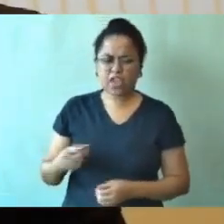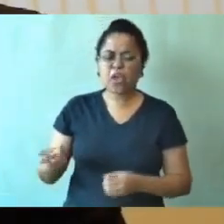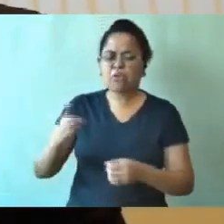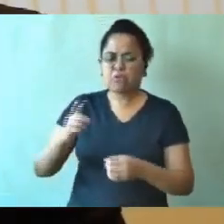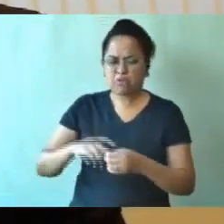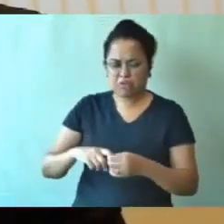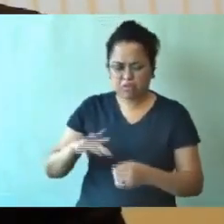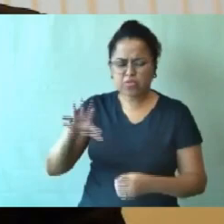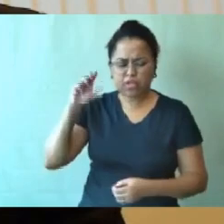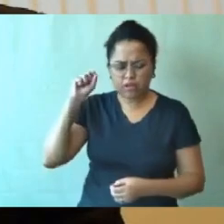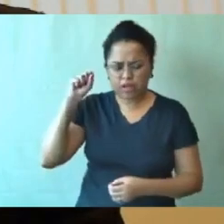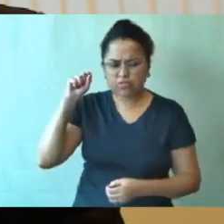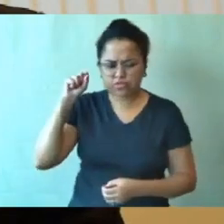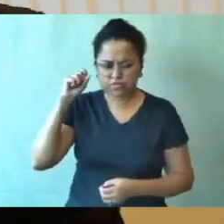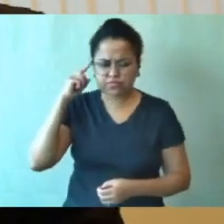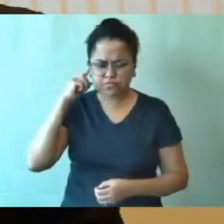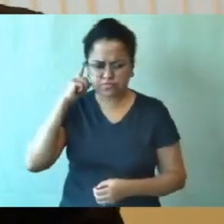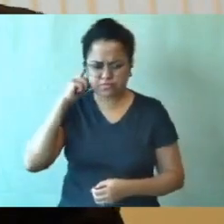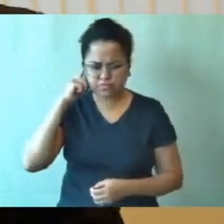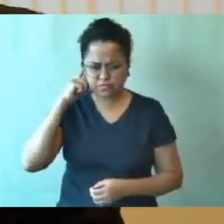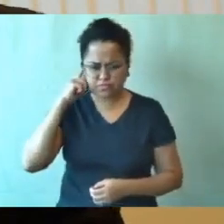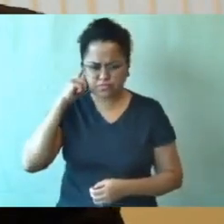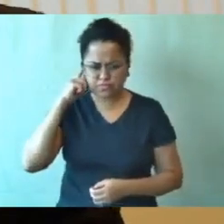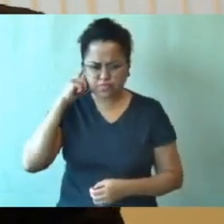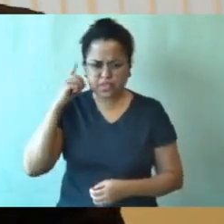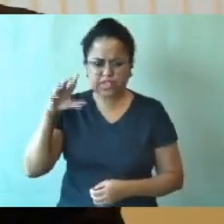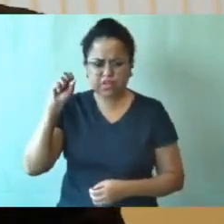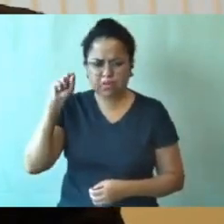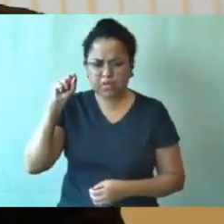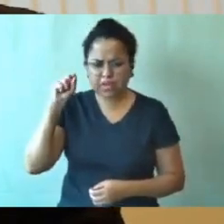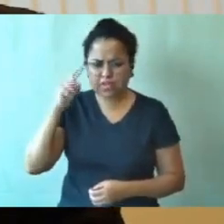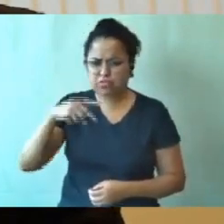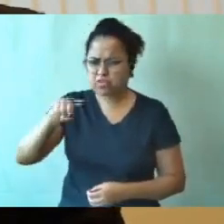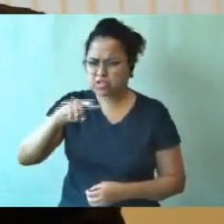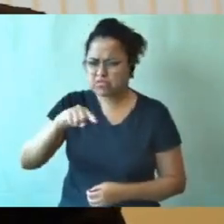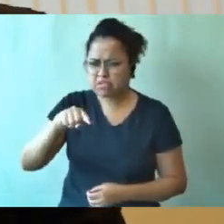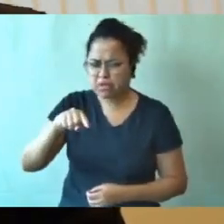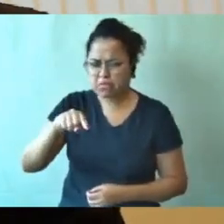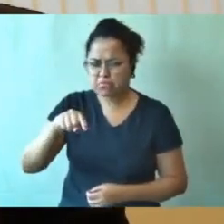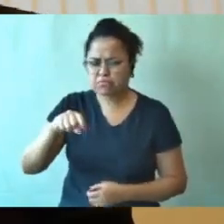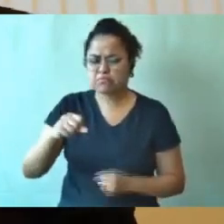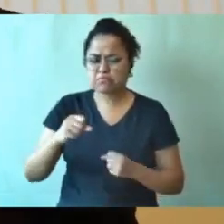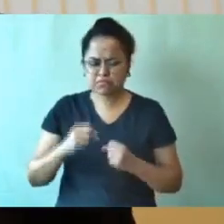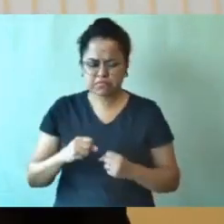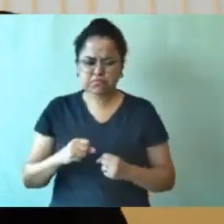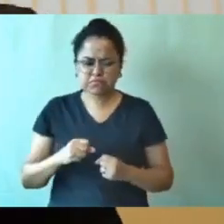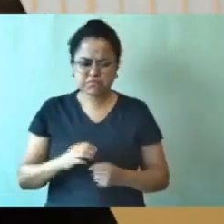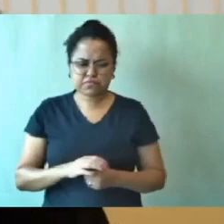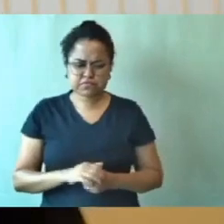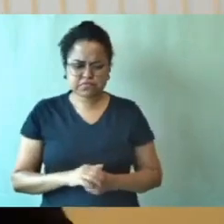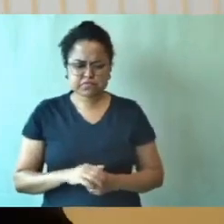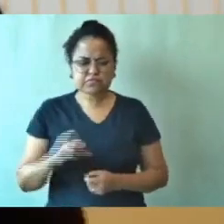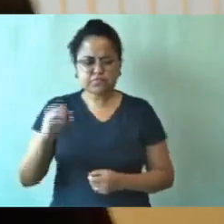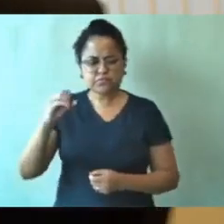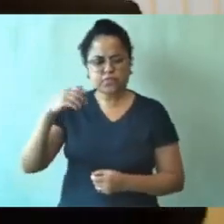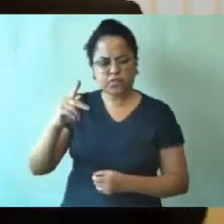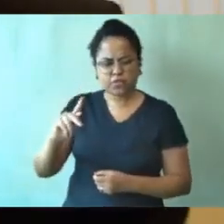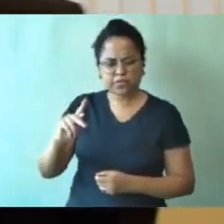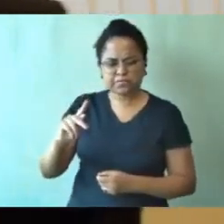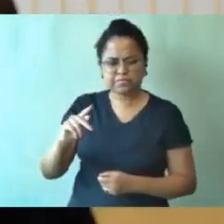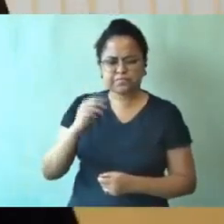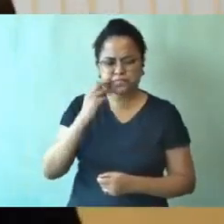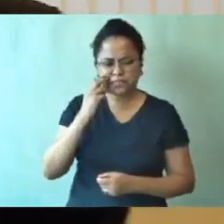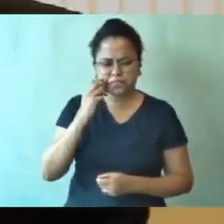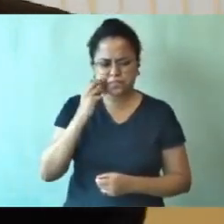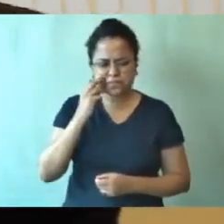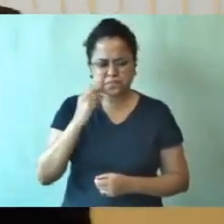Agora voltou? Voltou? Voltou. Vocês estão ouvindo? Estamos. Voltou? Voltou. Então, ok. Então, deixa